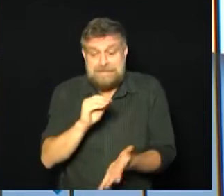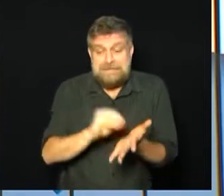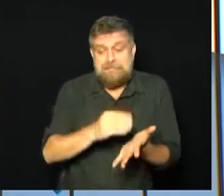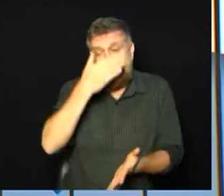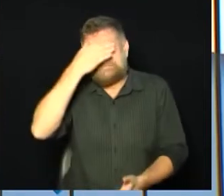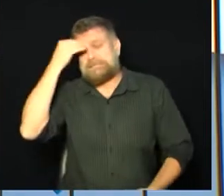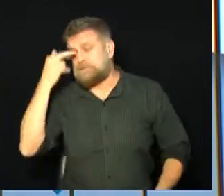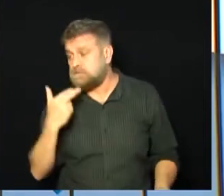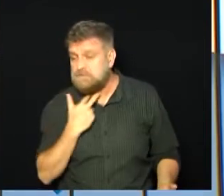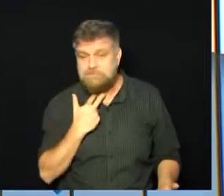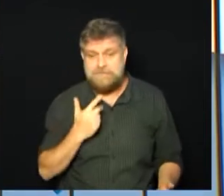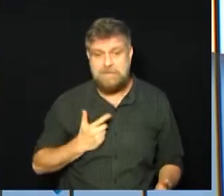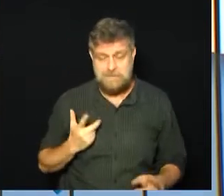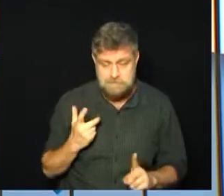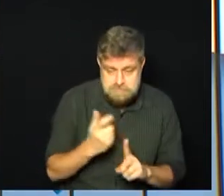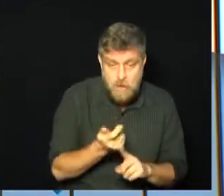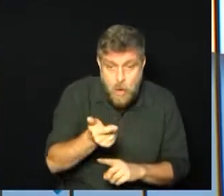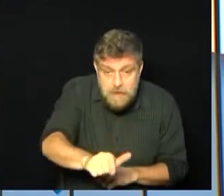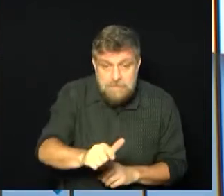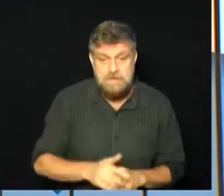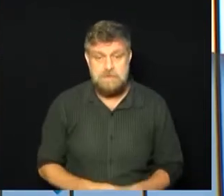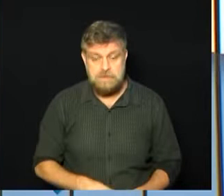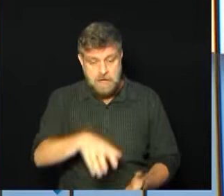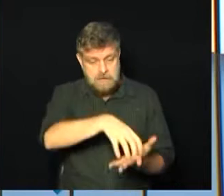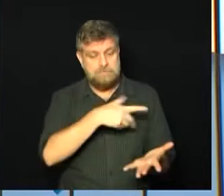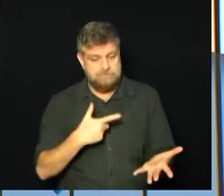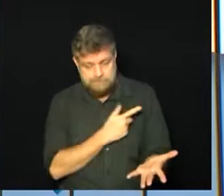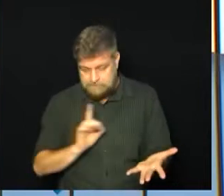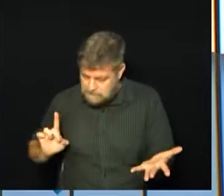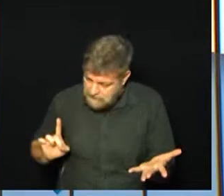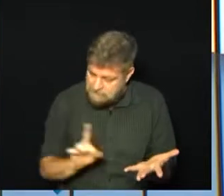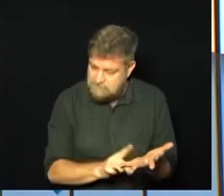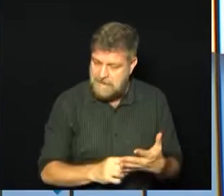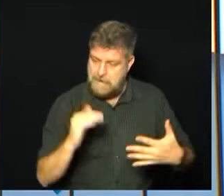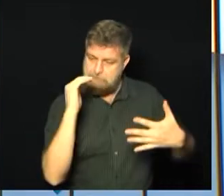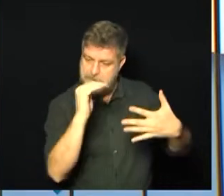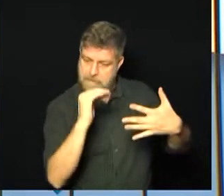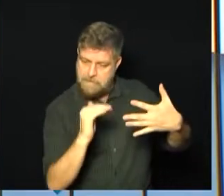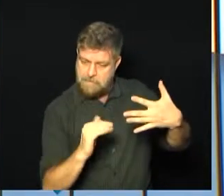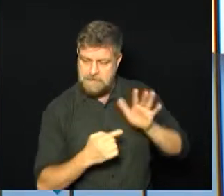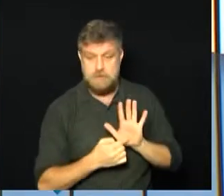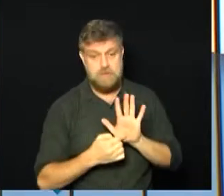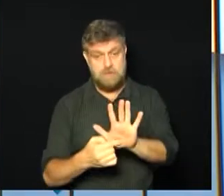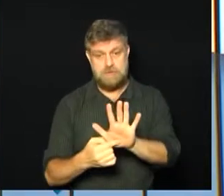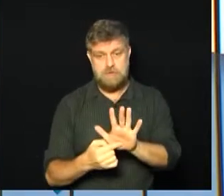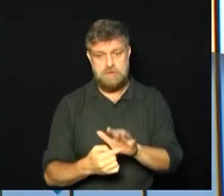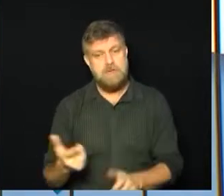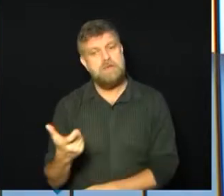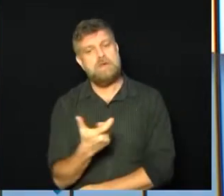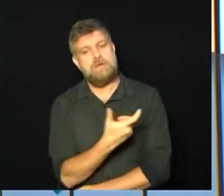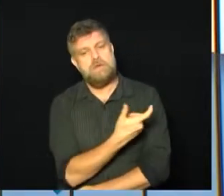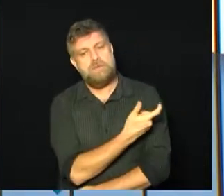agendamento, não consegue reagendar? Vá até um desses locais que a gente acaba de mostrar aqui e faça então